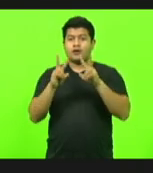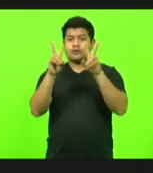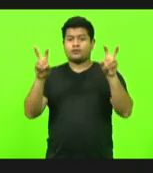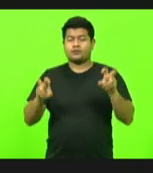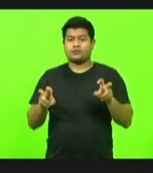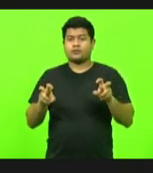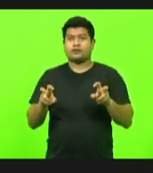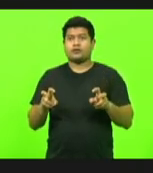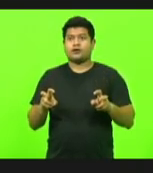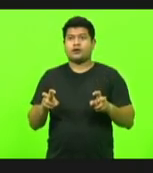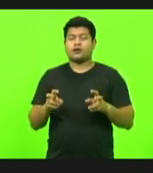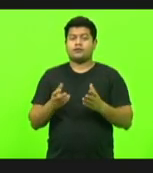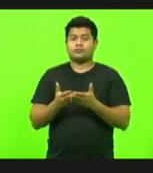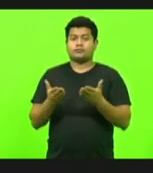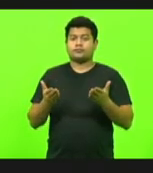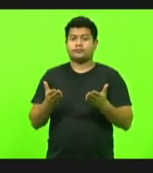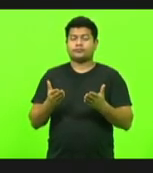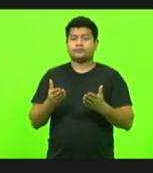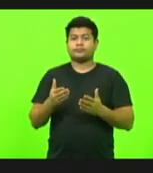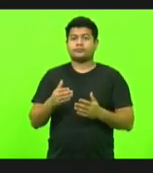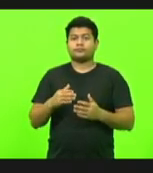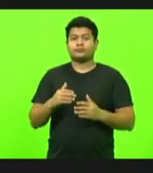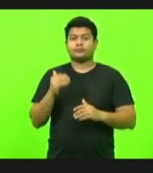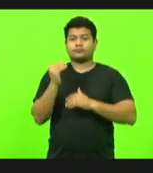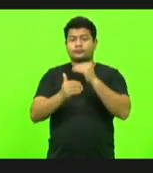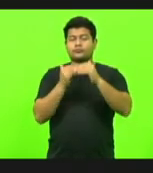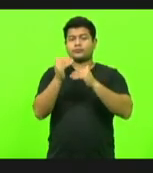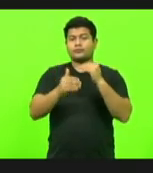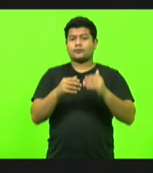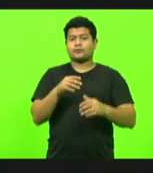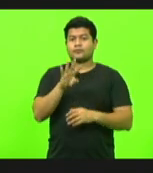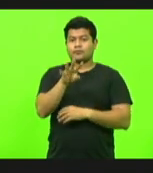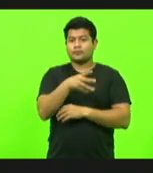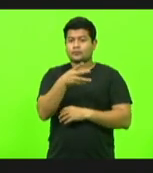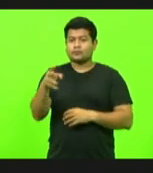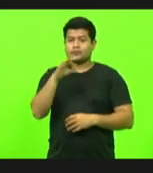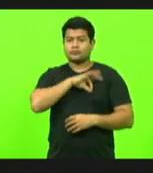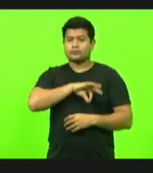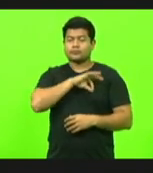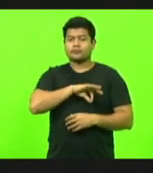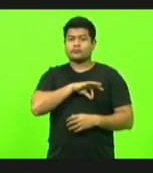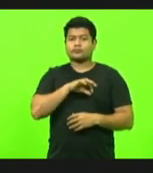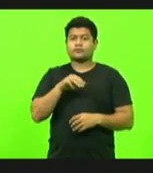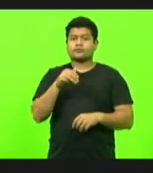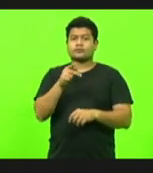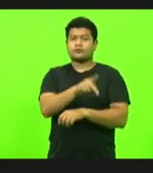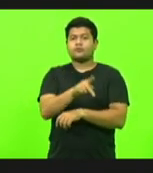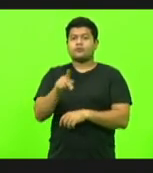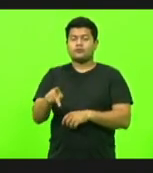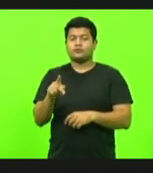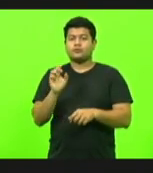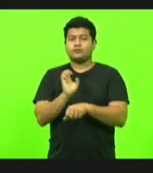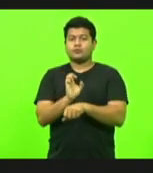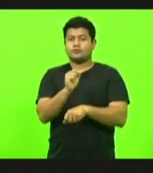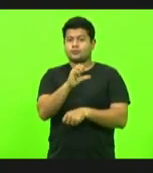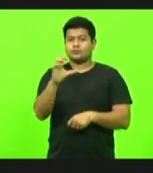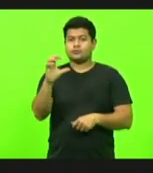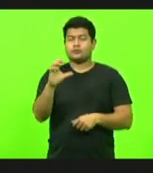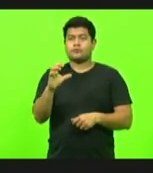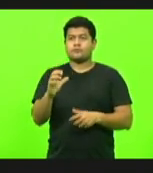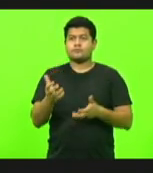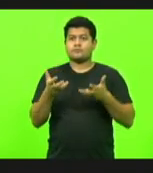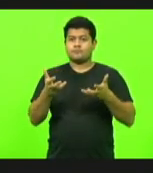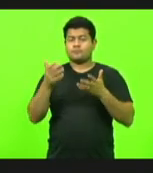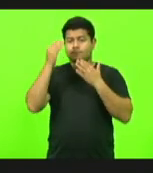dos cargos e das promoções dentro do quadro do magistério no estado de Santa Catarina. Quero agradecer muito